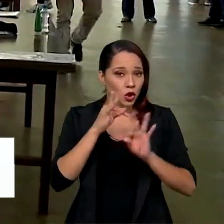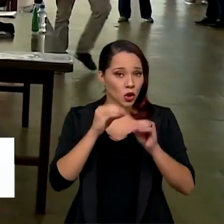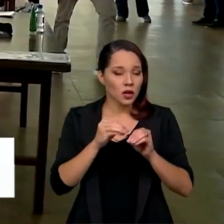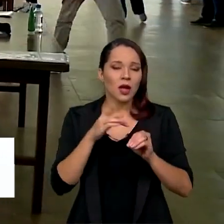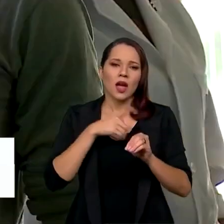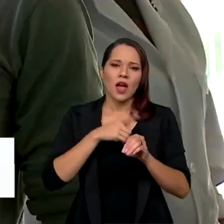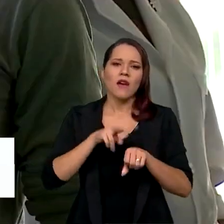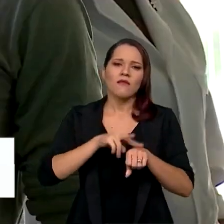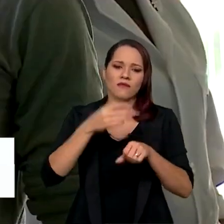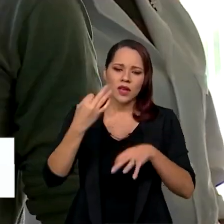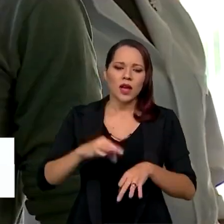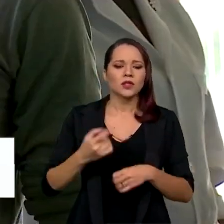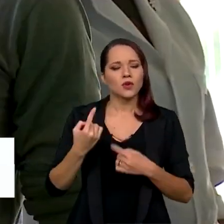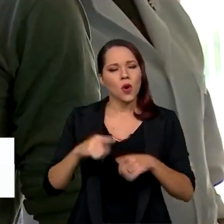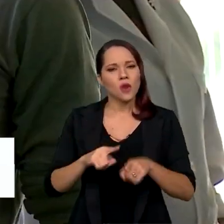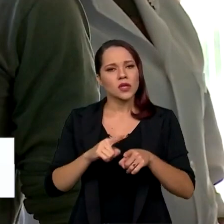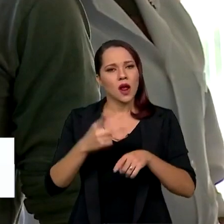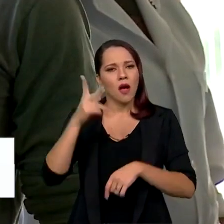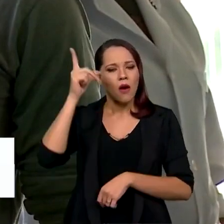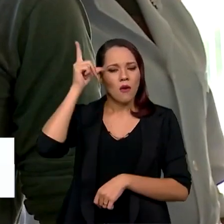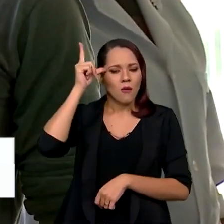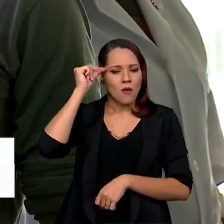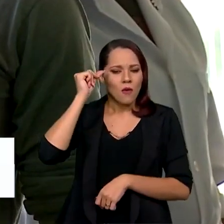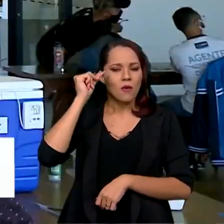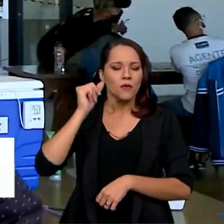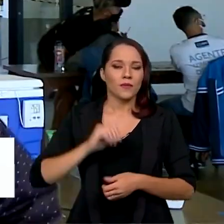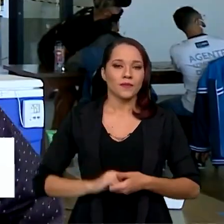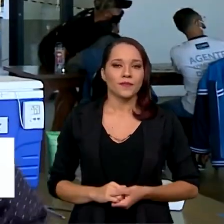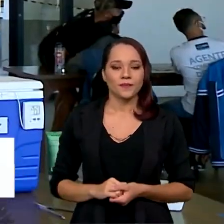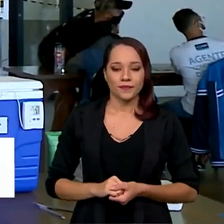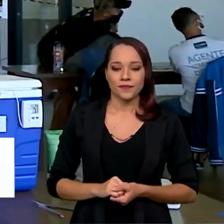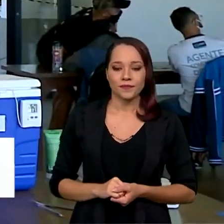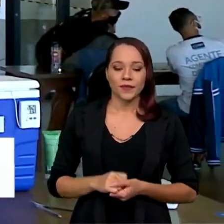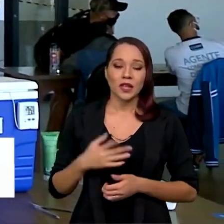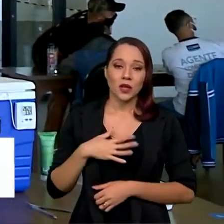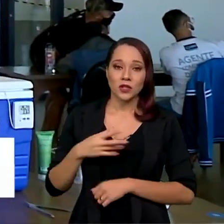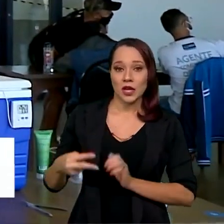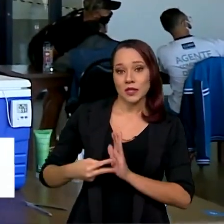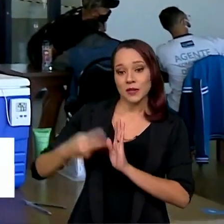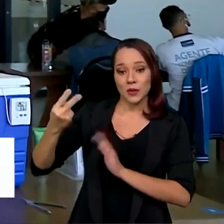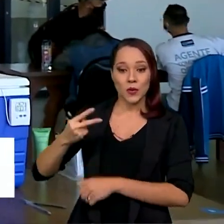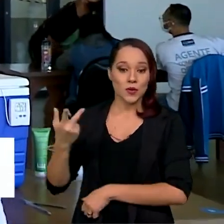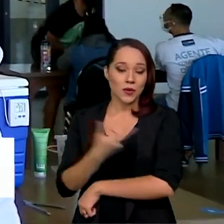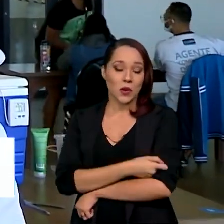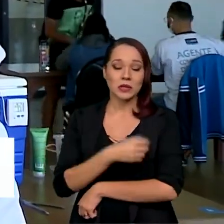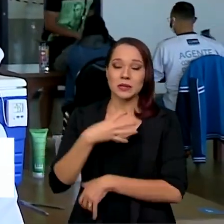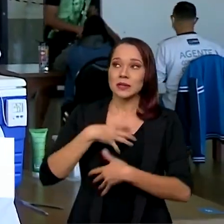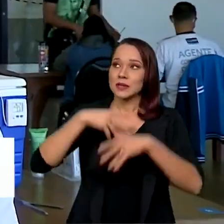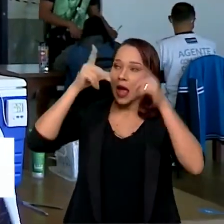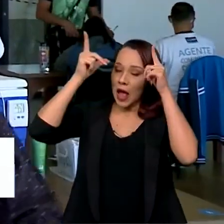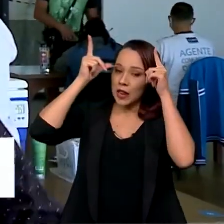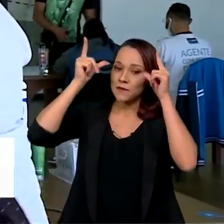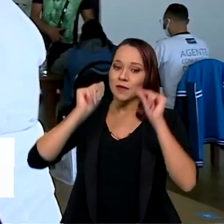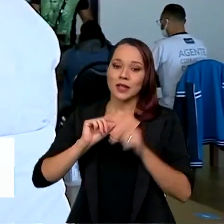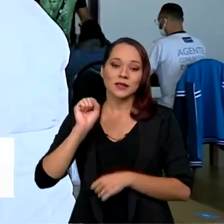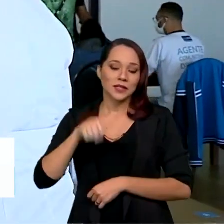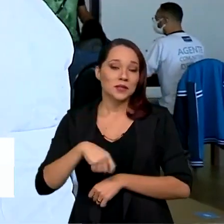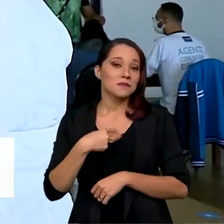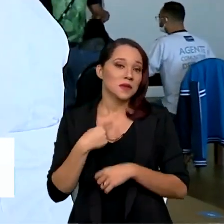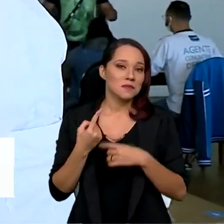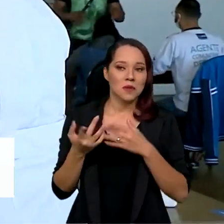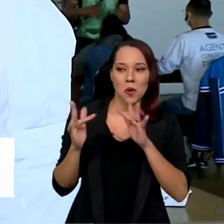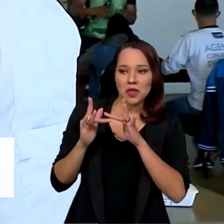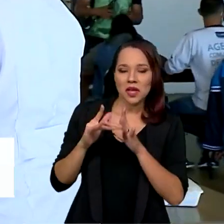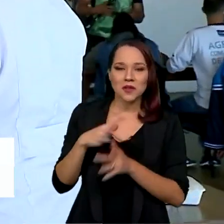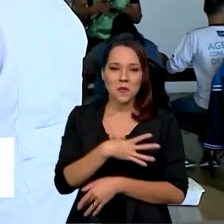variante Delta, um alívio para quem já recebe a segunda dose. Estou tomando a segunda e fico muito aliviada, sim, para me relacionar com meus